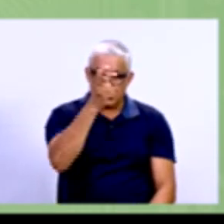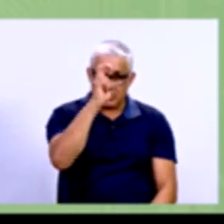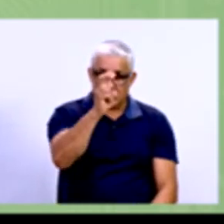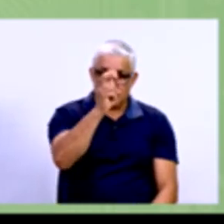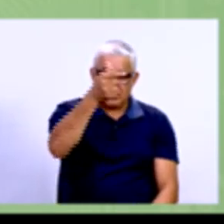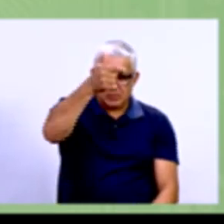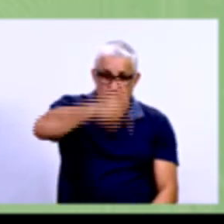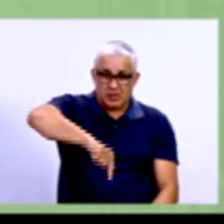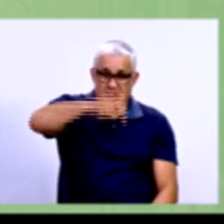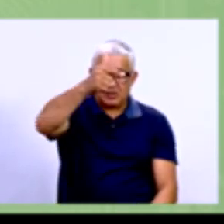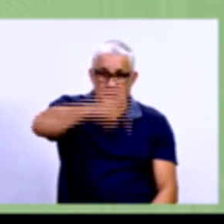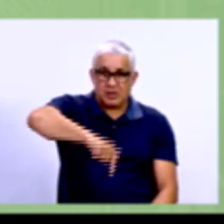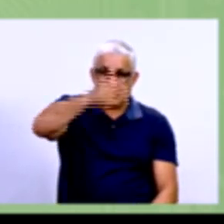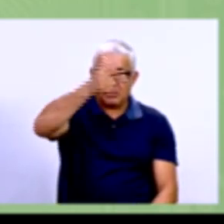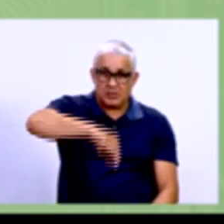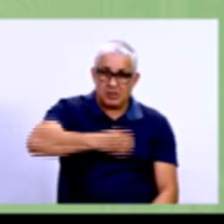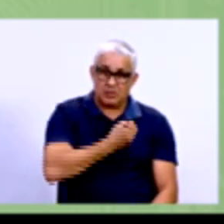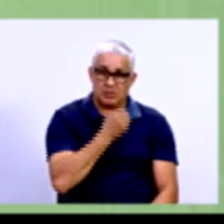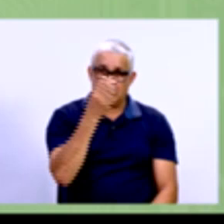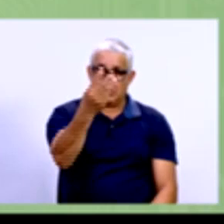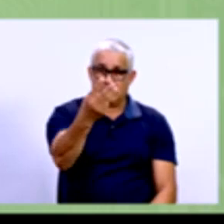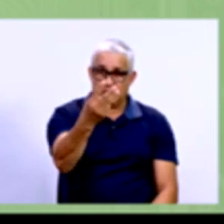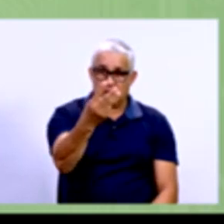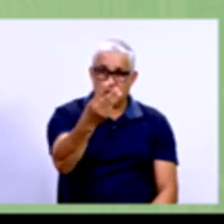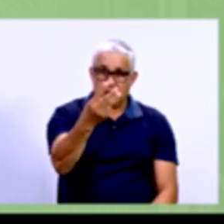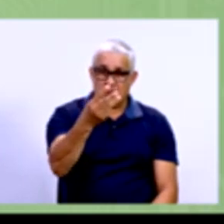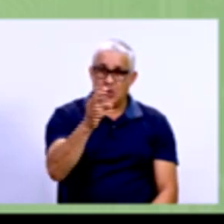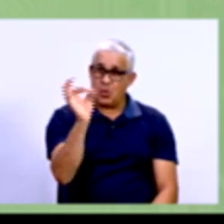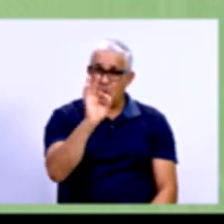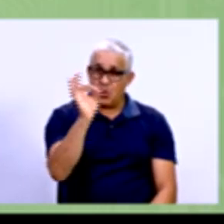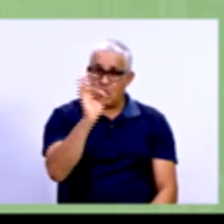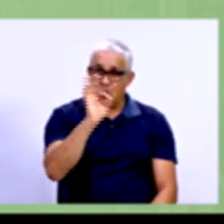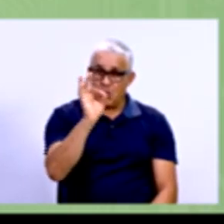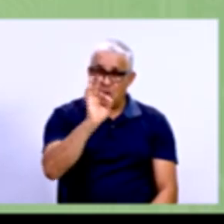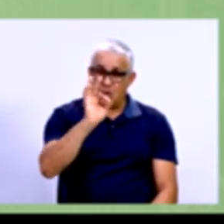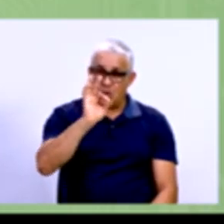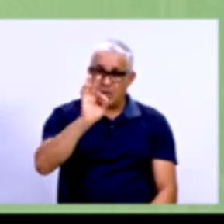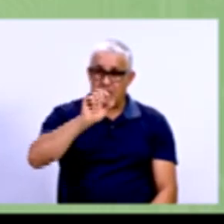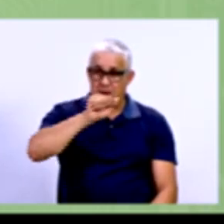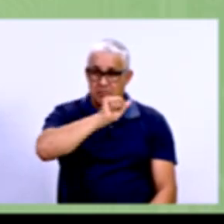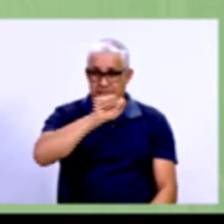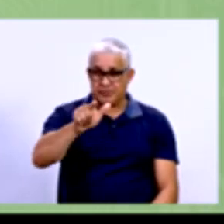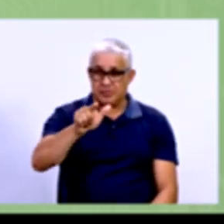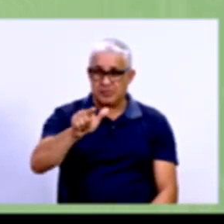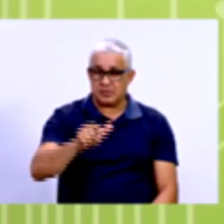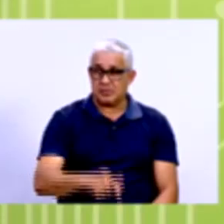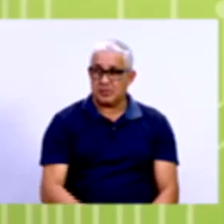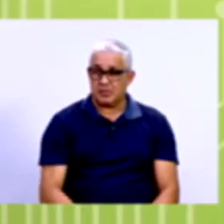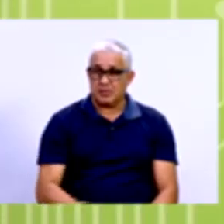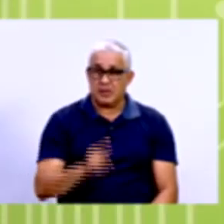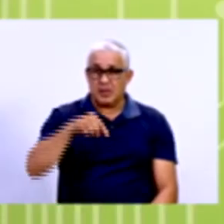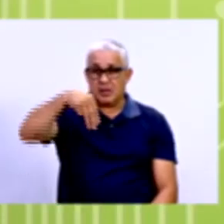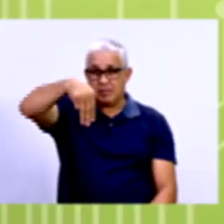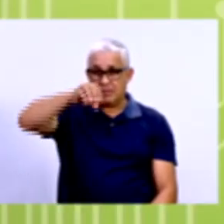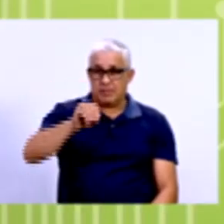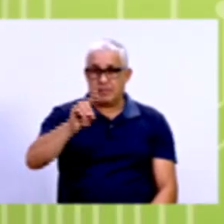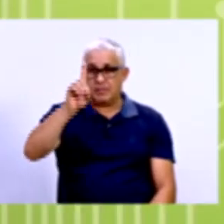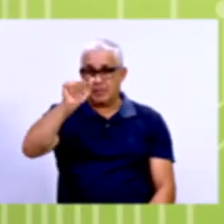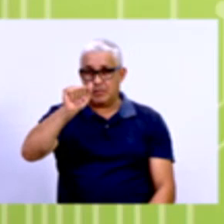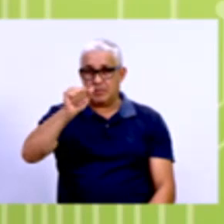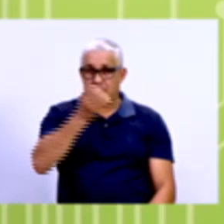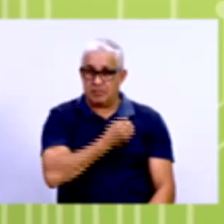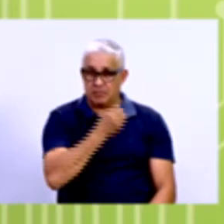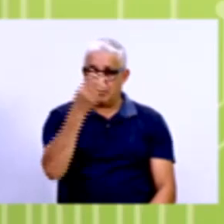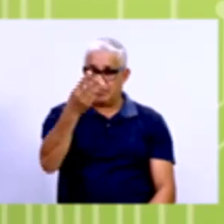repetições do número 3 e não tiver nenhum número que se repita mais do que ele vai ser a moda, tá? Deixando claro para